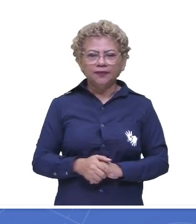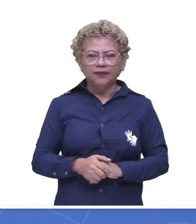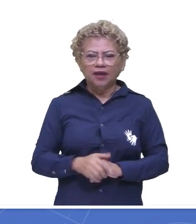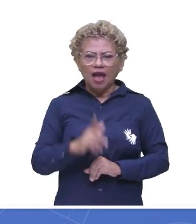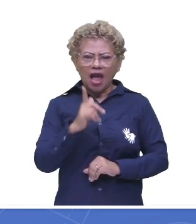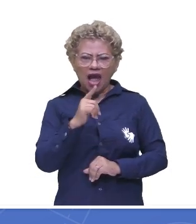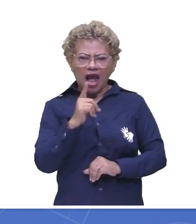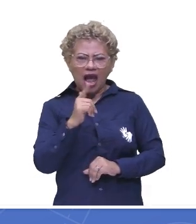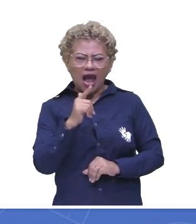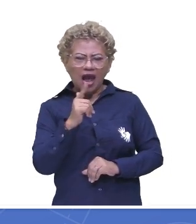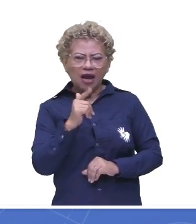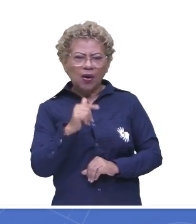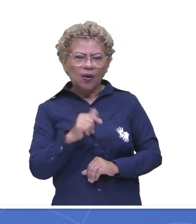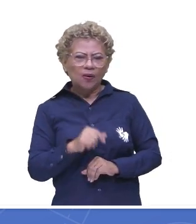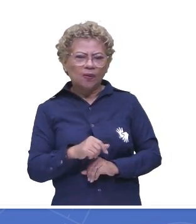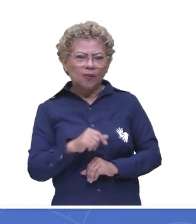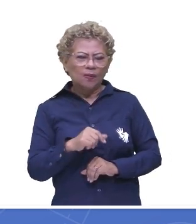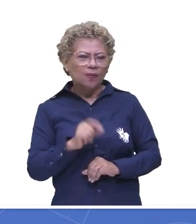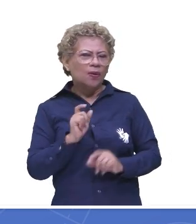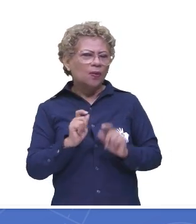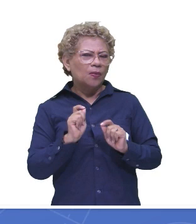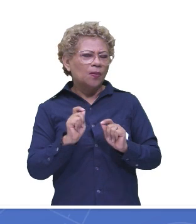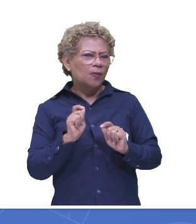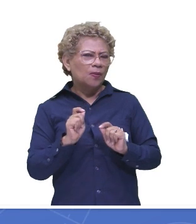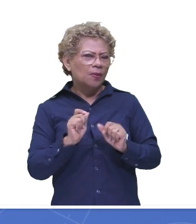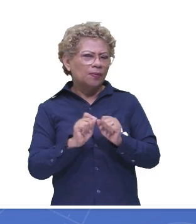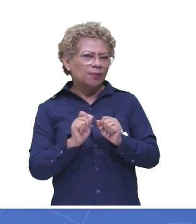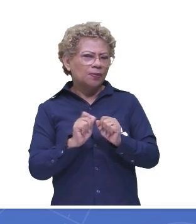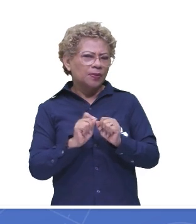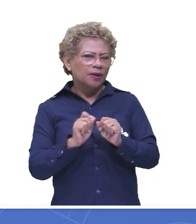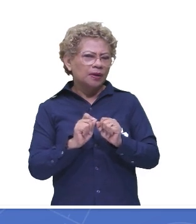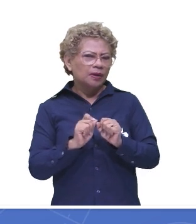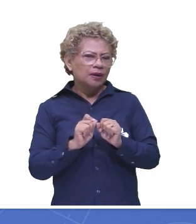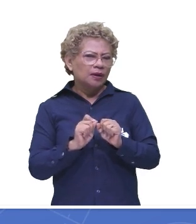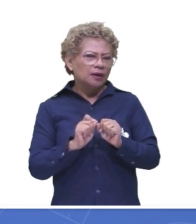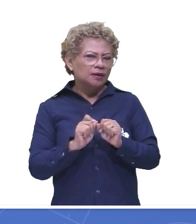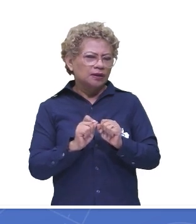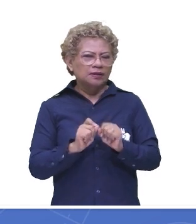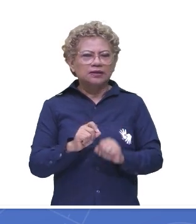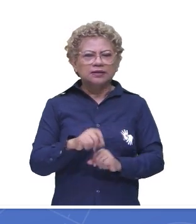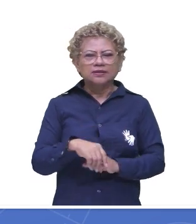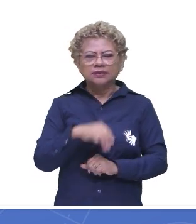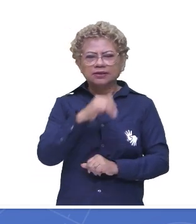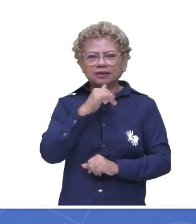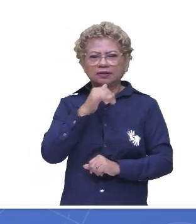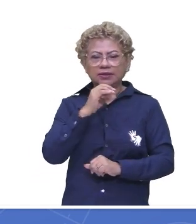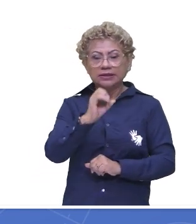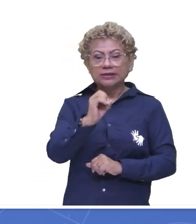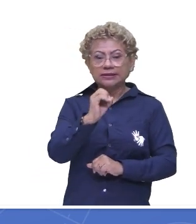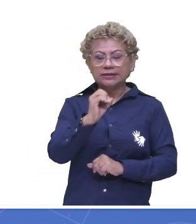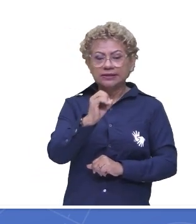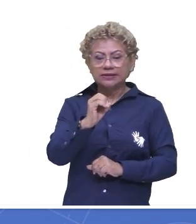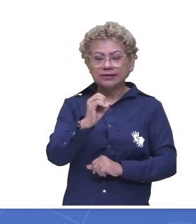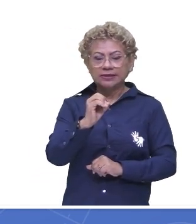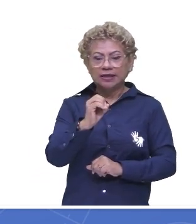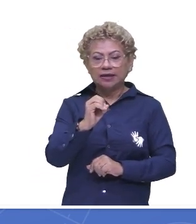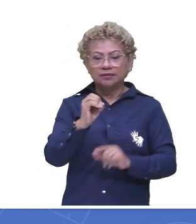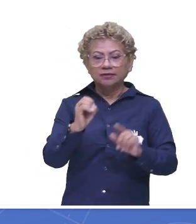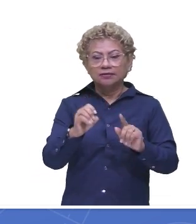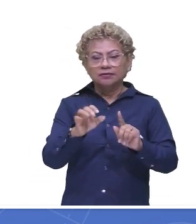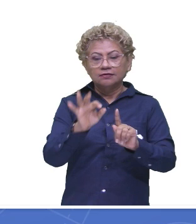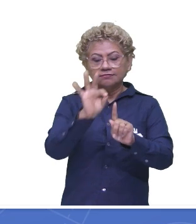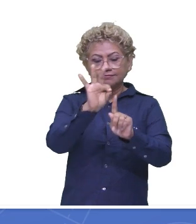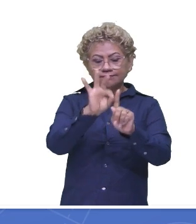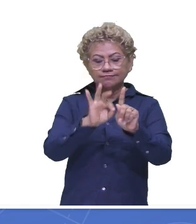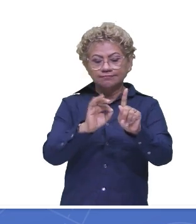dos líquidos. Então, para analisar esse comportamento, imagine que certa quantidade de água, 0 graus Celsius, é colocado em um recipiente